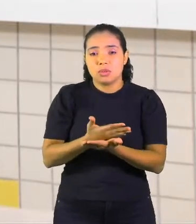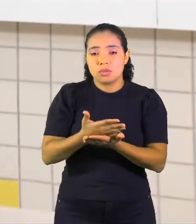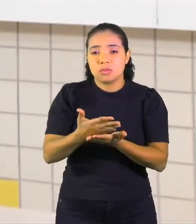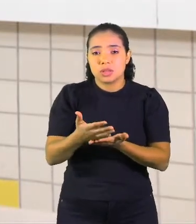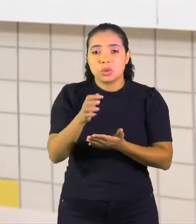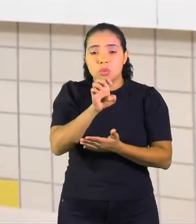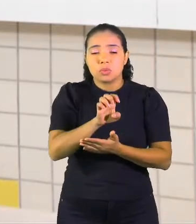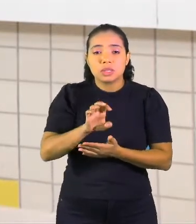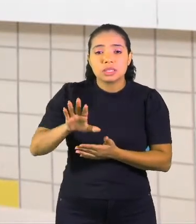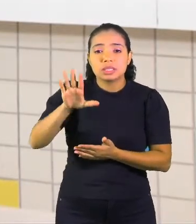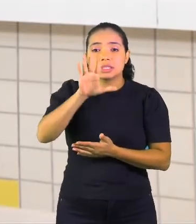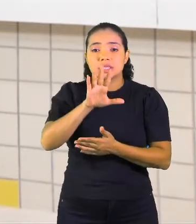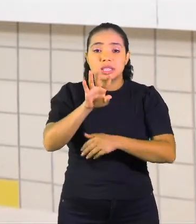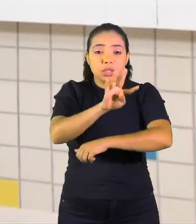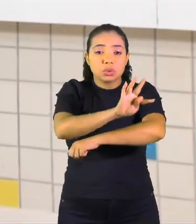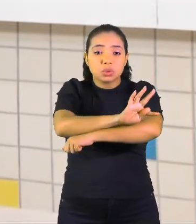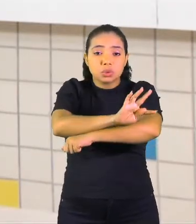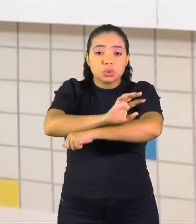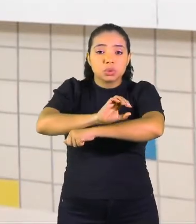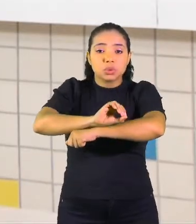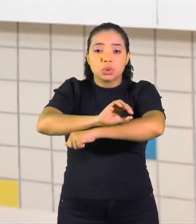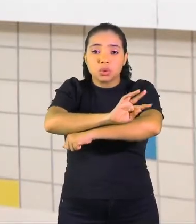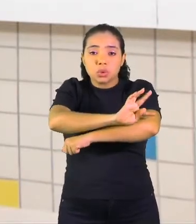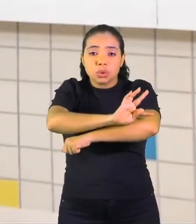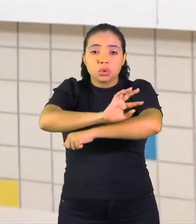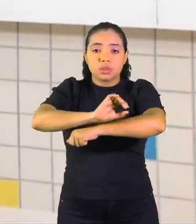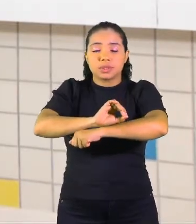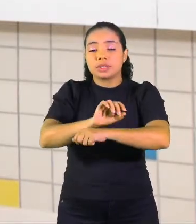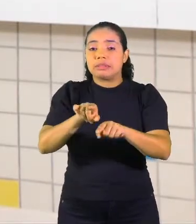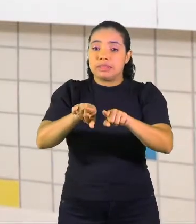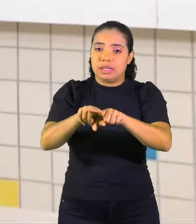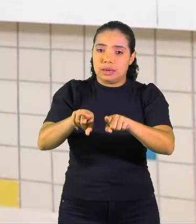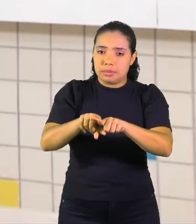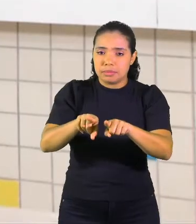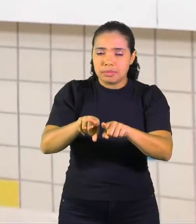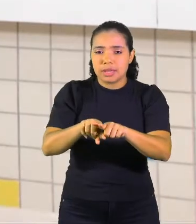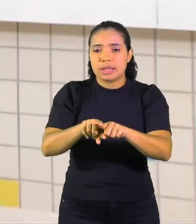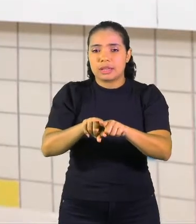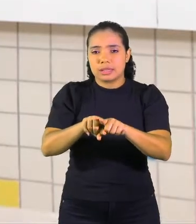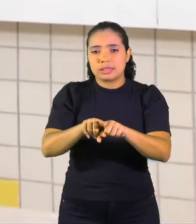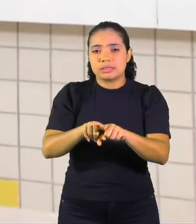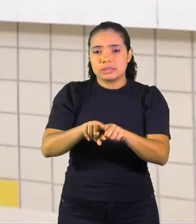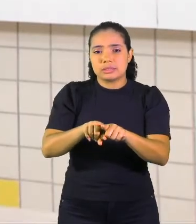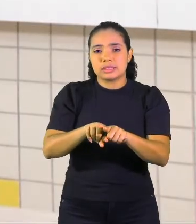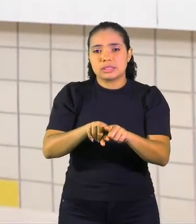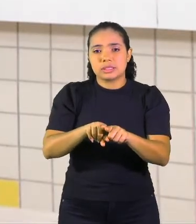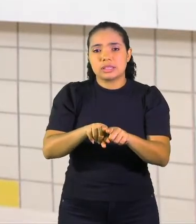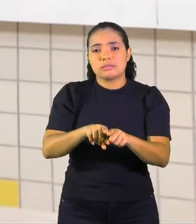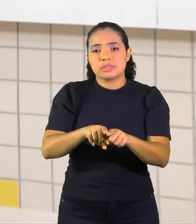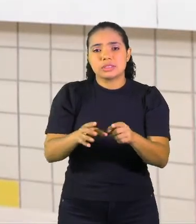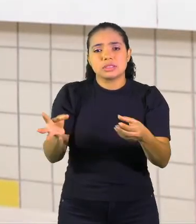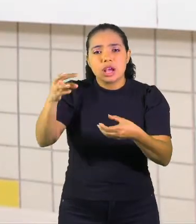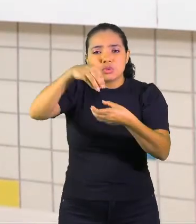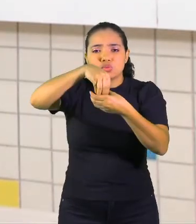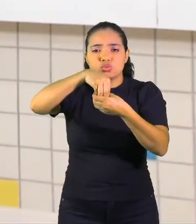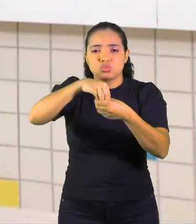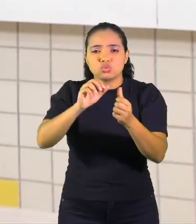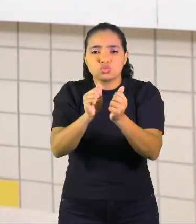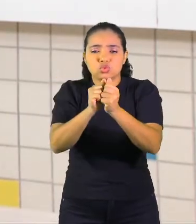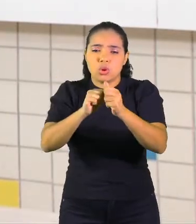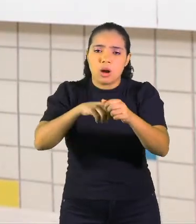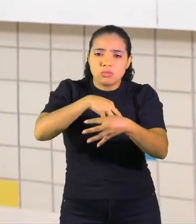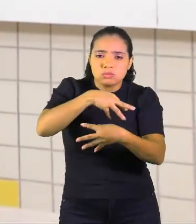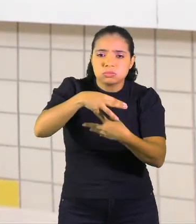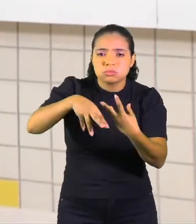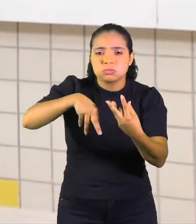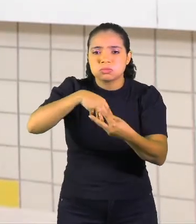o nosso estado do Tocantins, que também faz parte dessa diversidade. Mas como,